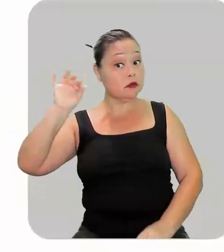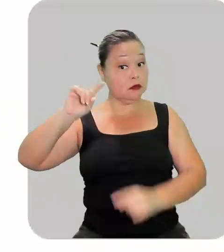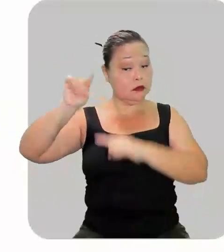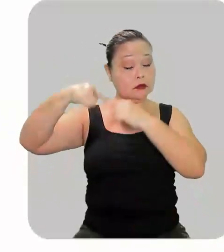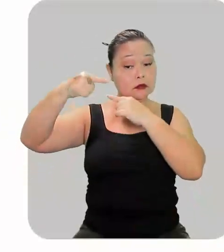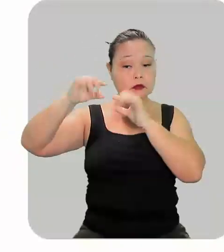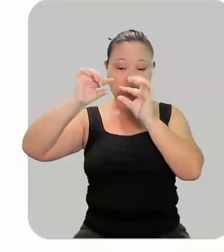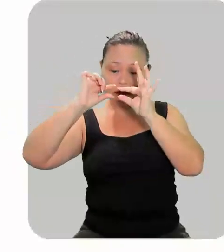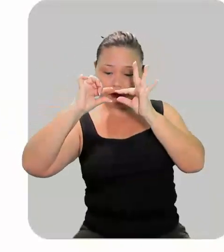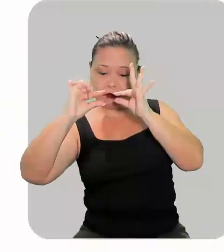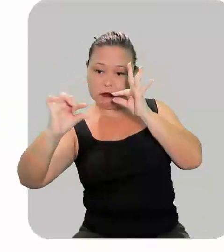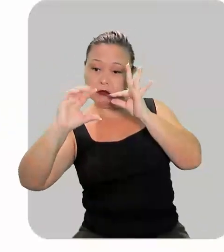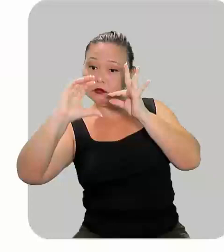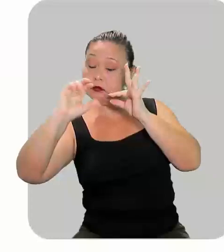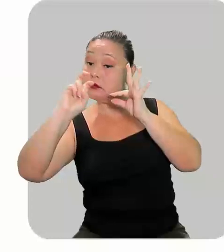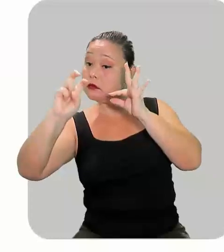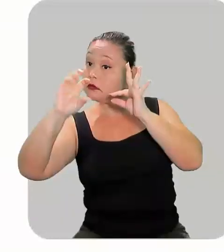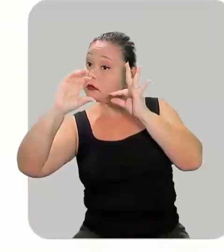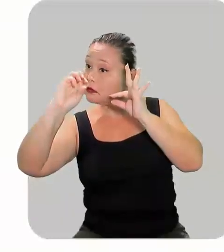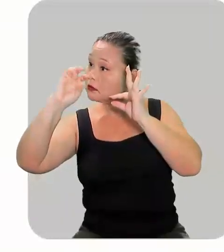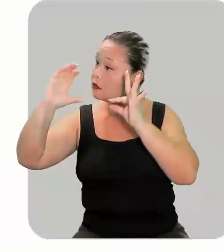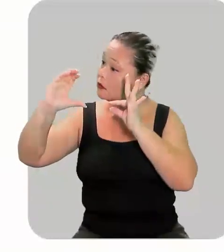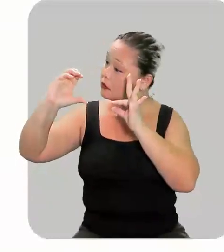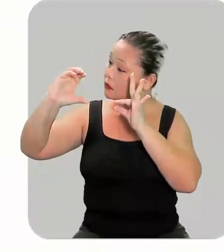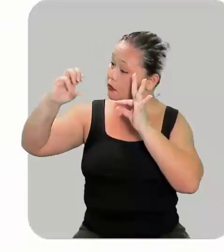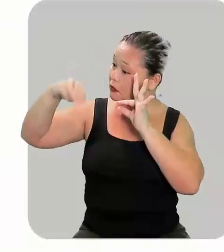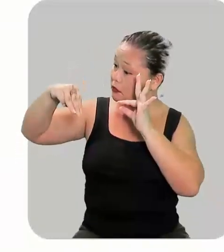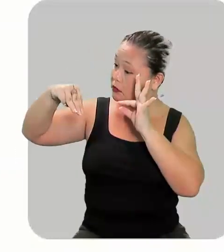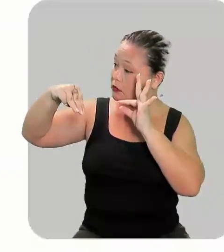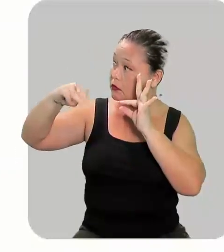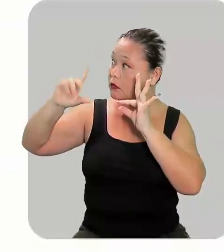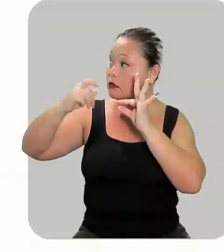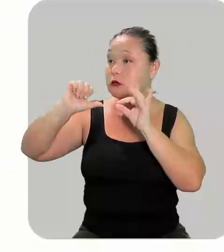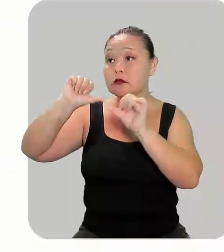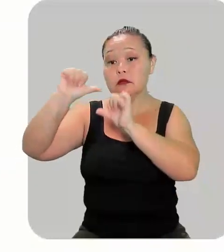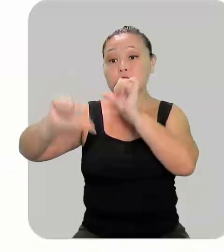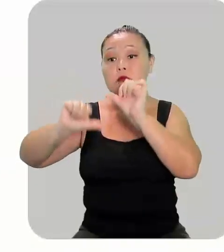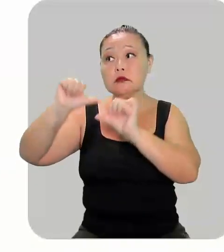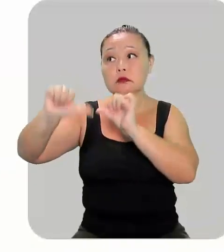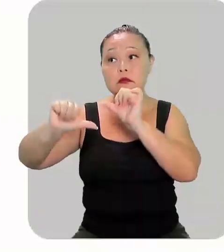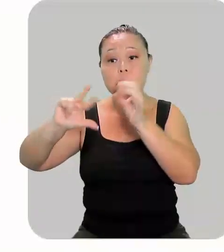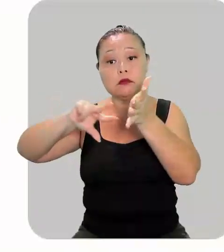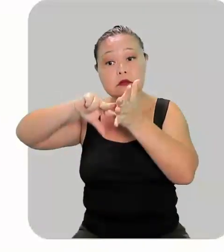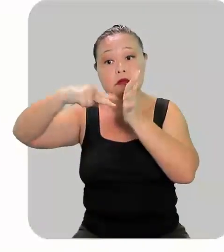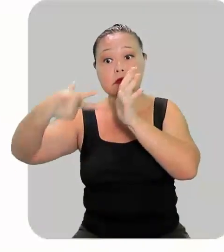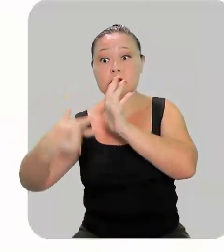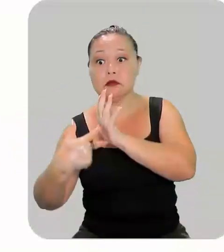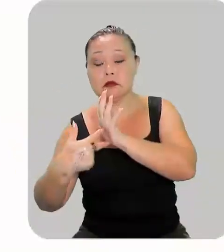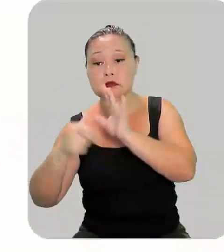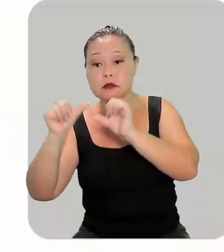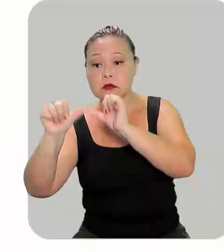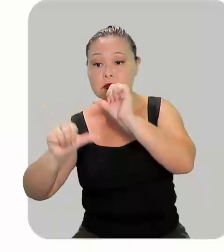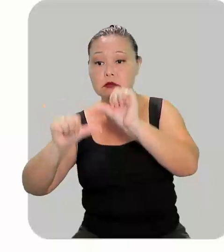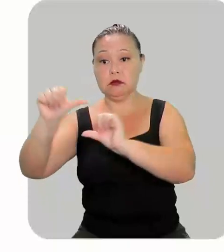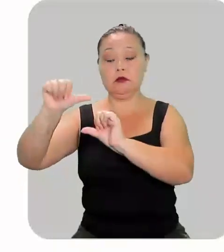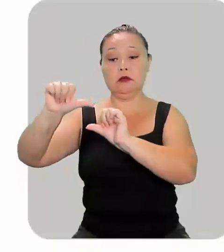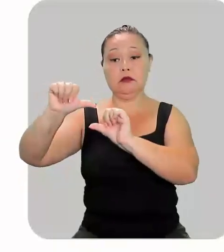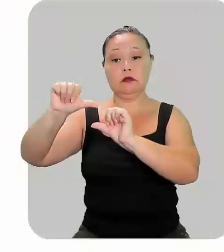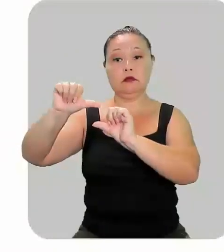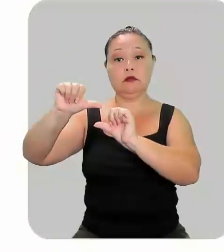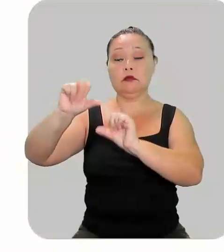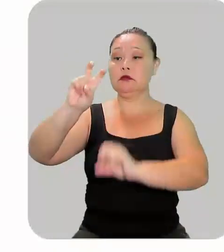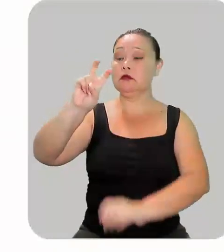fala que a espessura é 5 centímetros. Precisamos fazer o quê, então? Transformar, né? Transformar. Então já sei